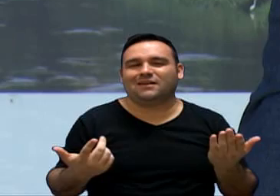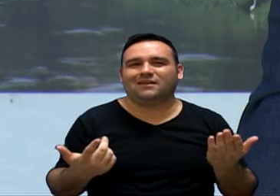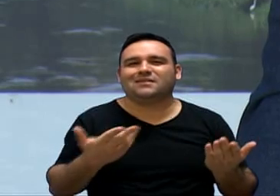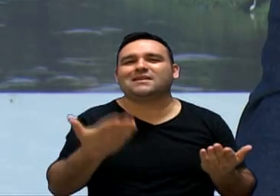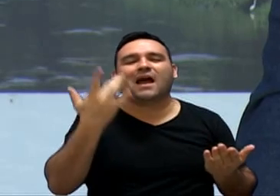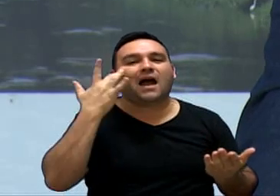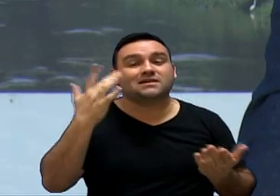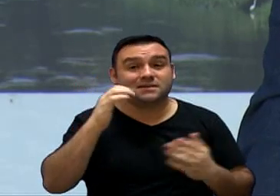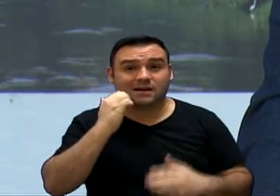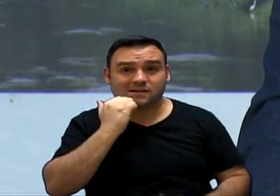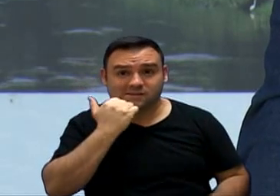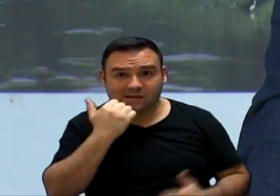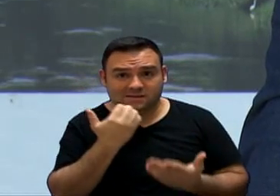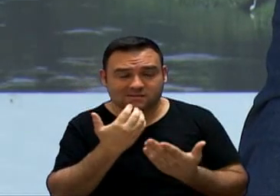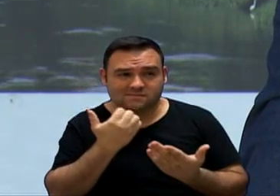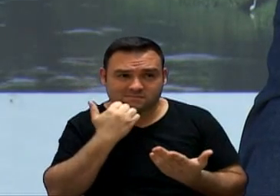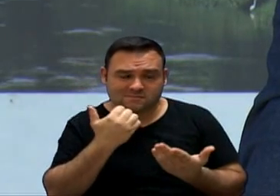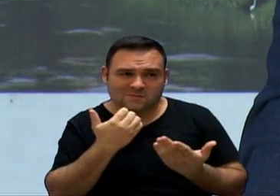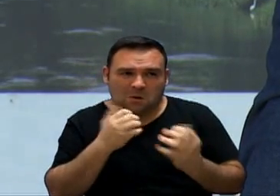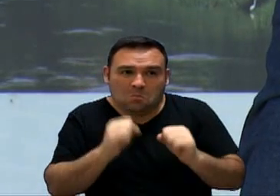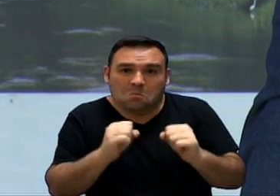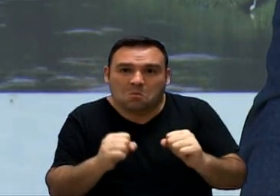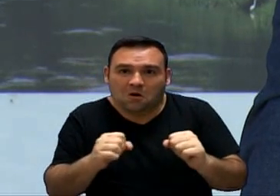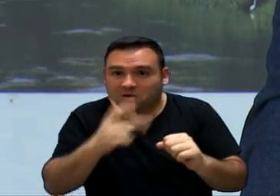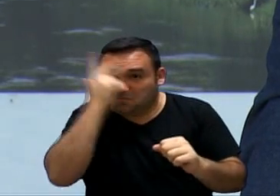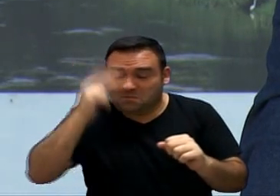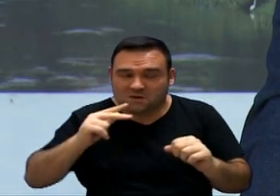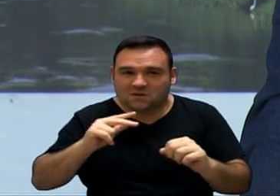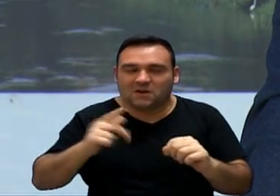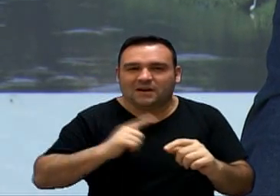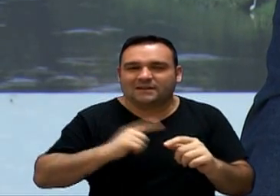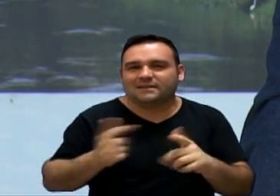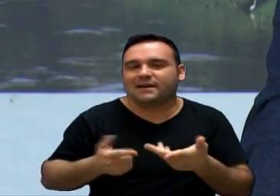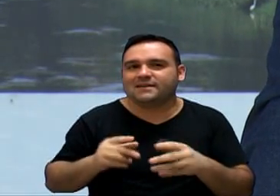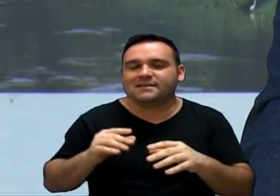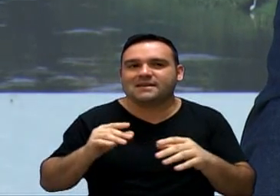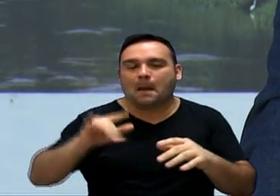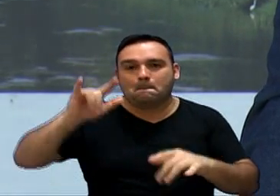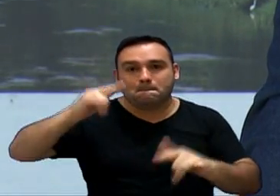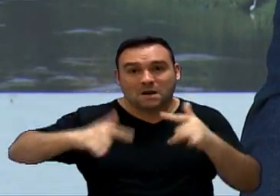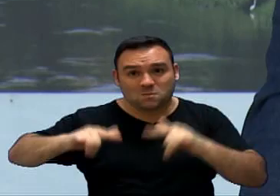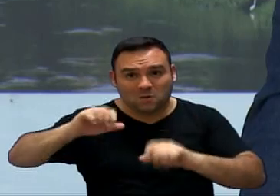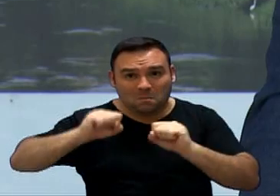você não acha que a ciência pode ser manipulada por agentes ideológicos?